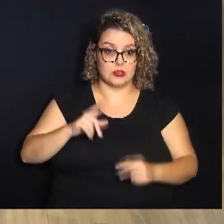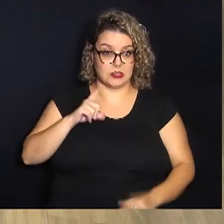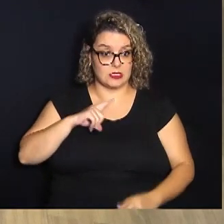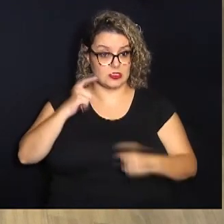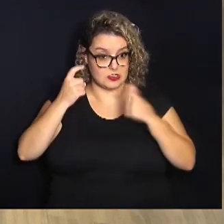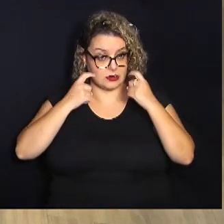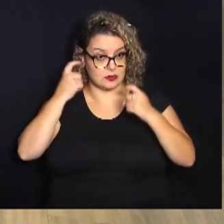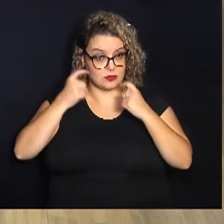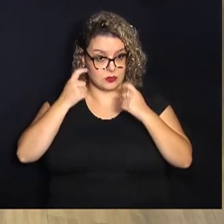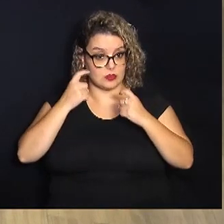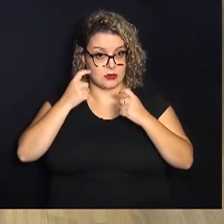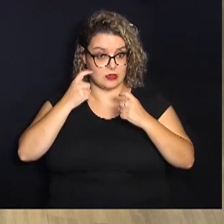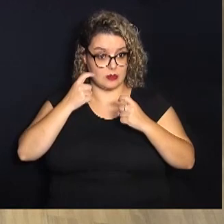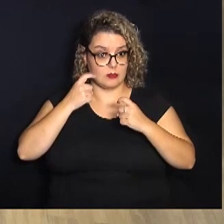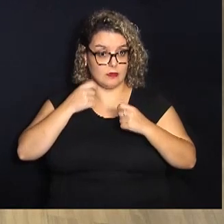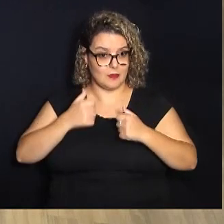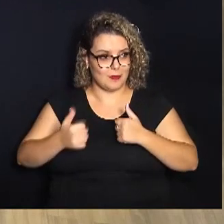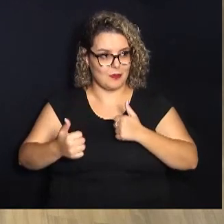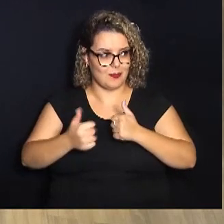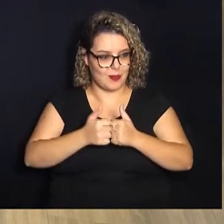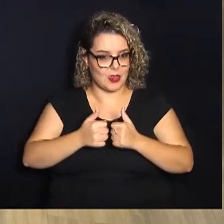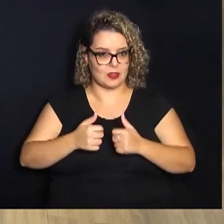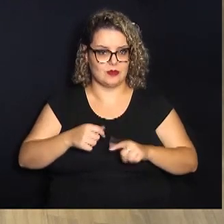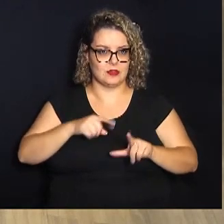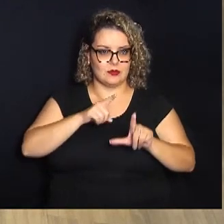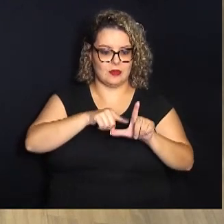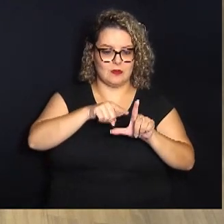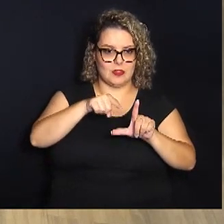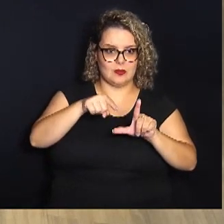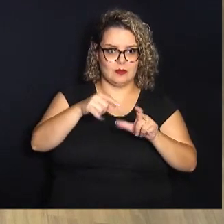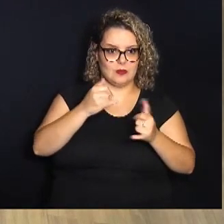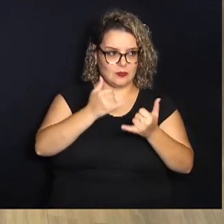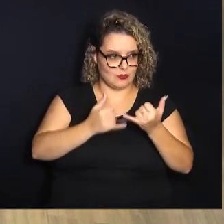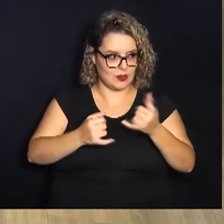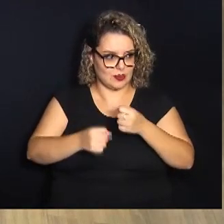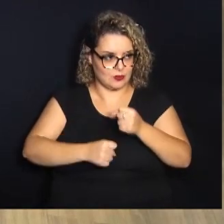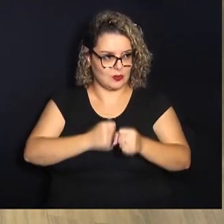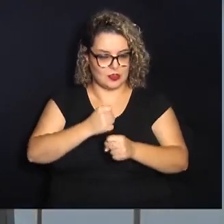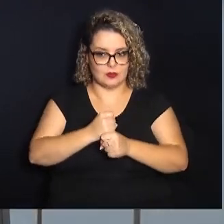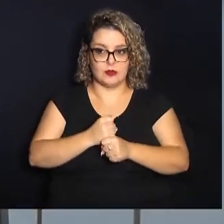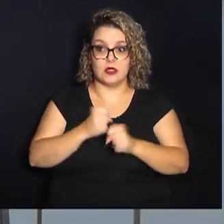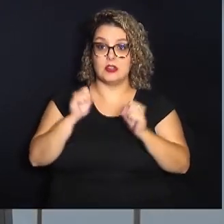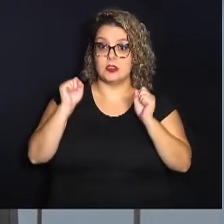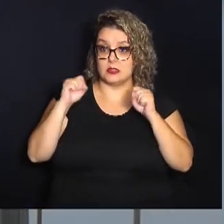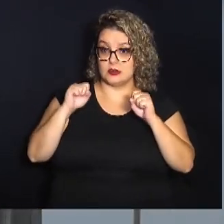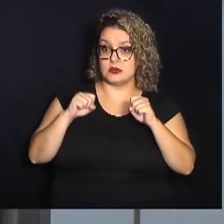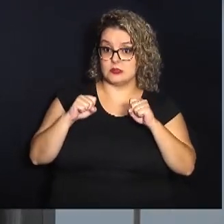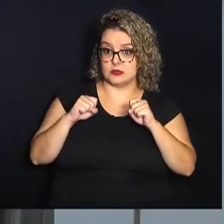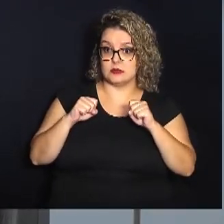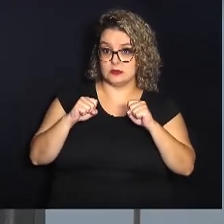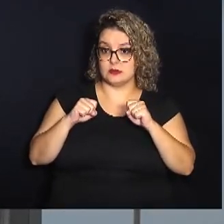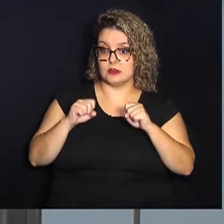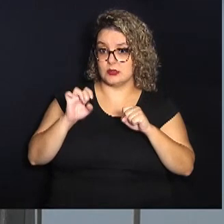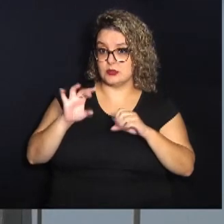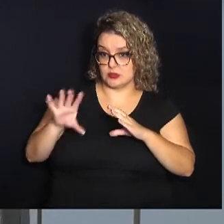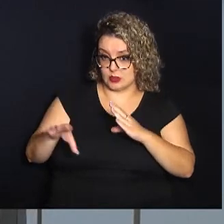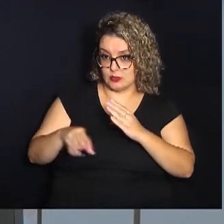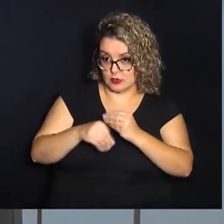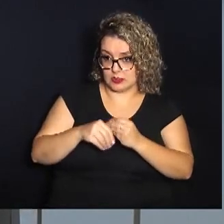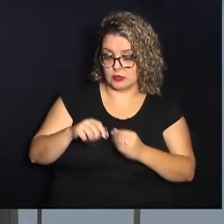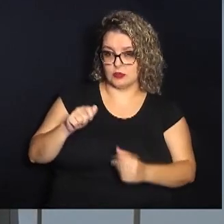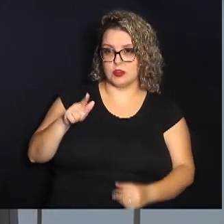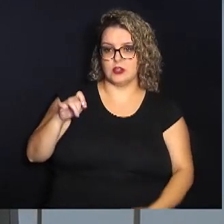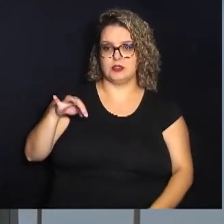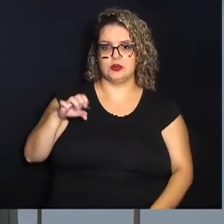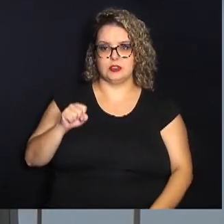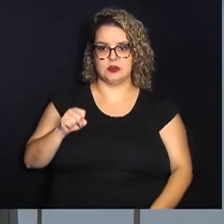essa preocupação? A gente está próximo desse pico? Ele deve vir agora no meio do ano? Sim, deixa eu só complementar dos agentes. Então, os